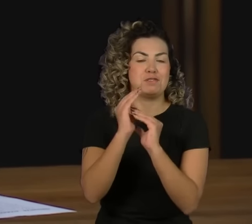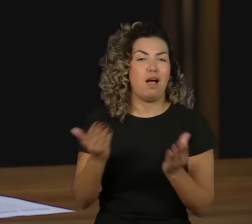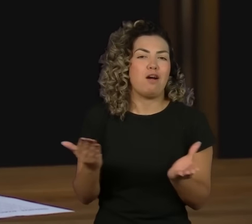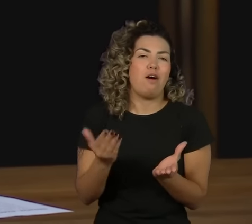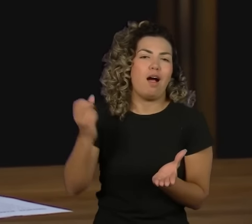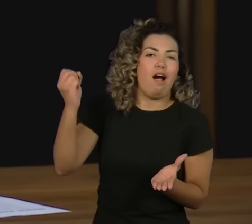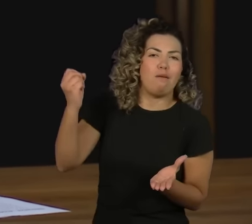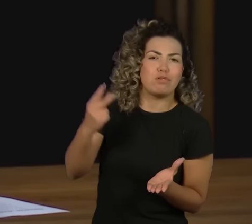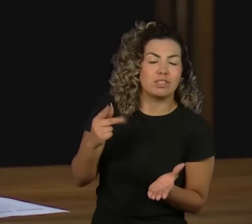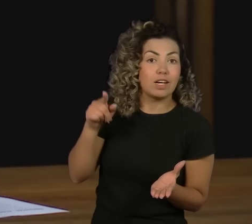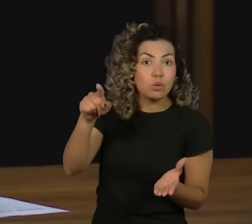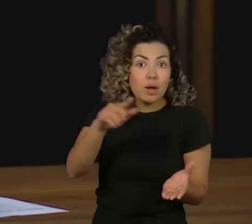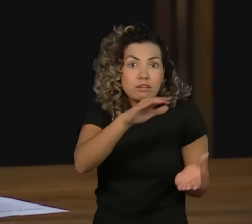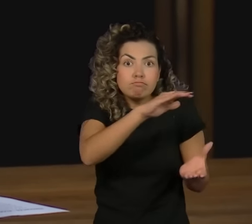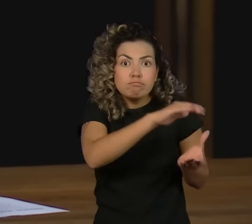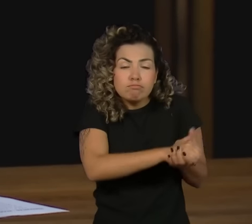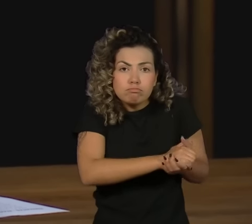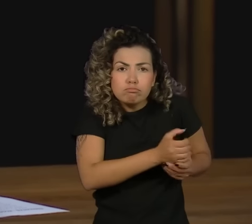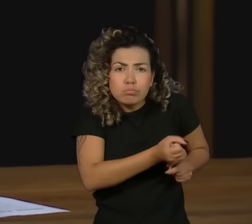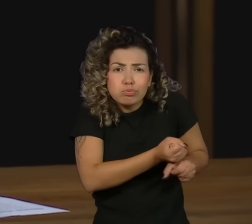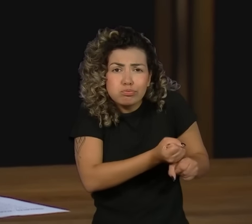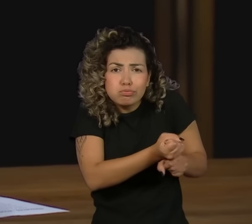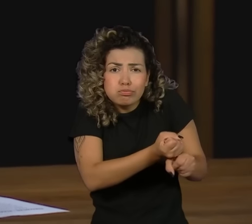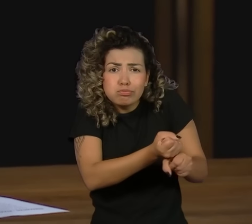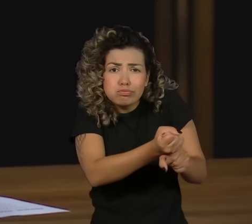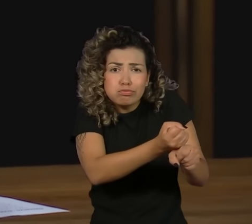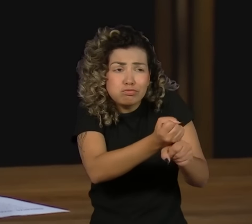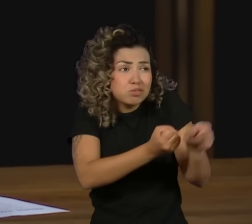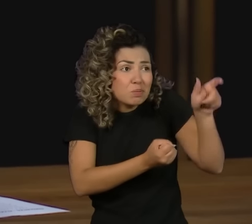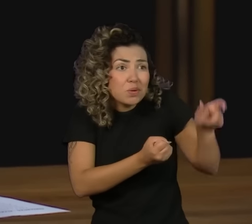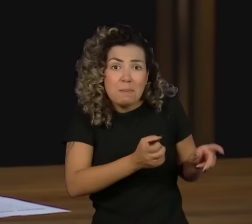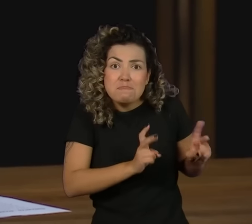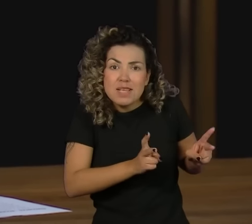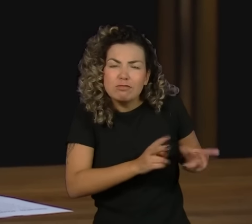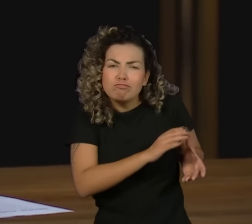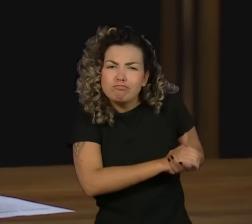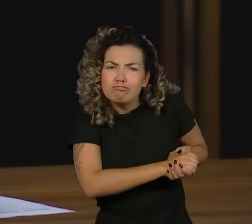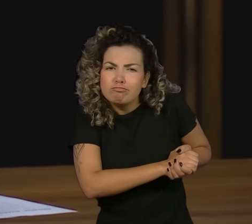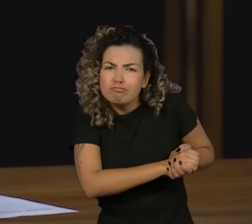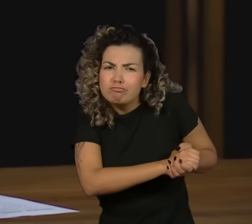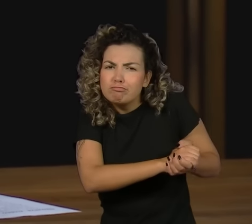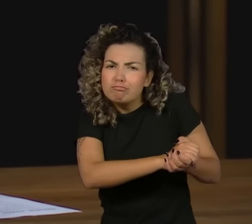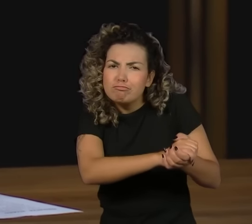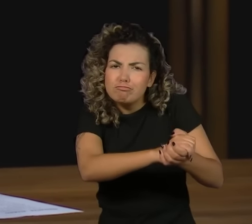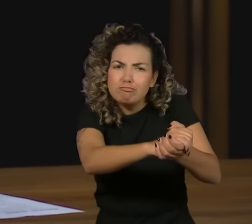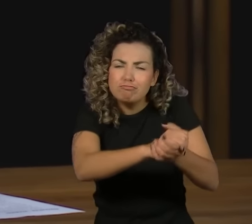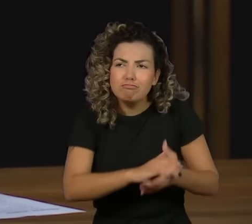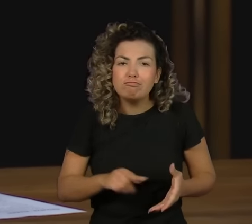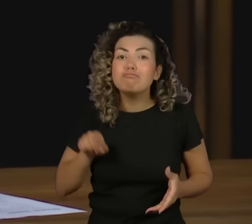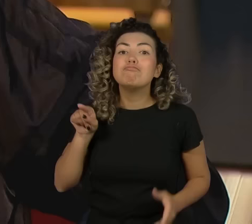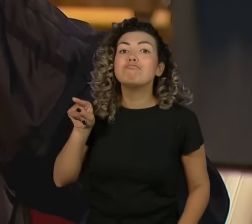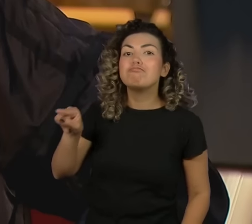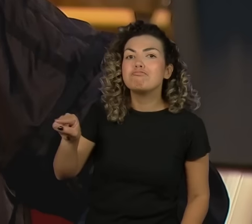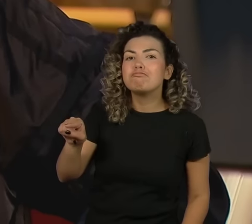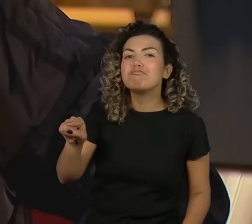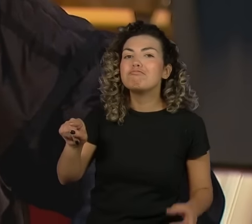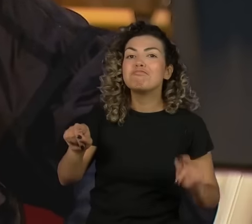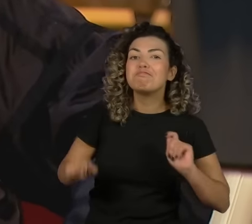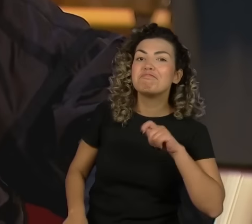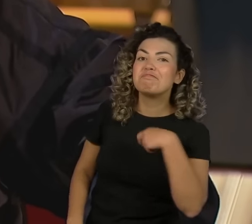há décadas com a mesma mulher. Eis a biografia de um sujeito careta chamado